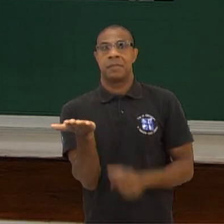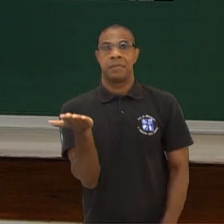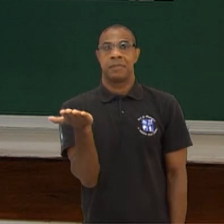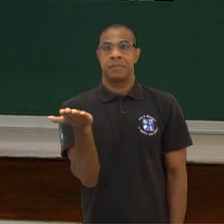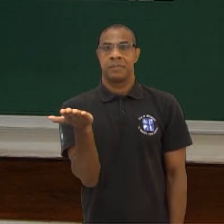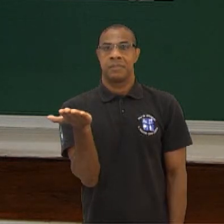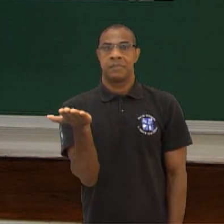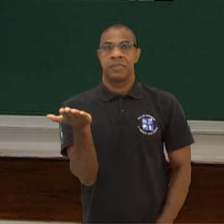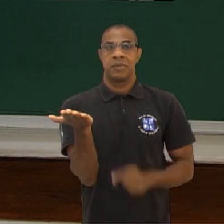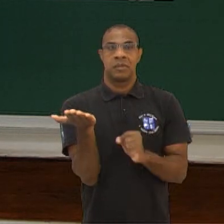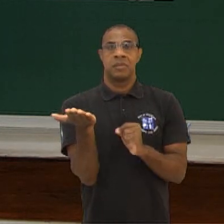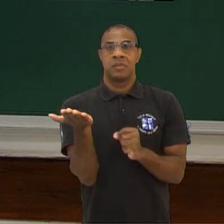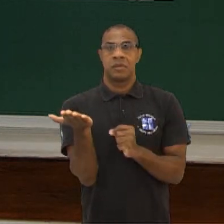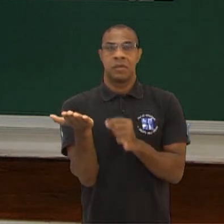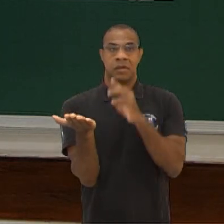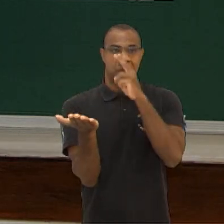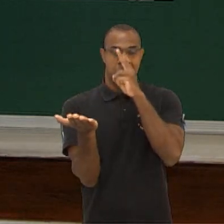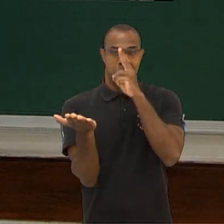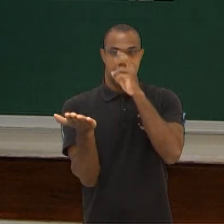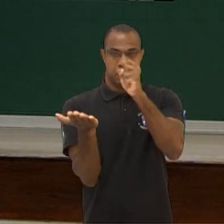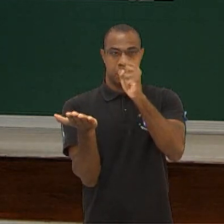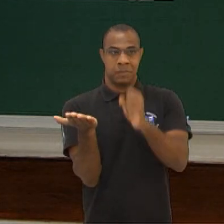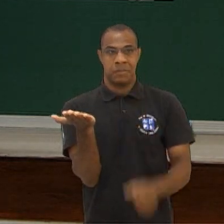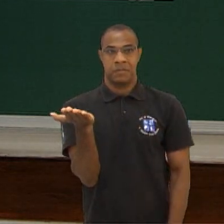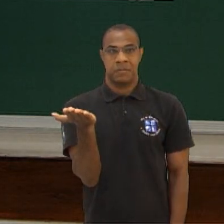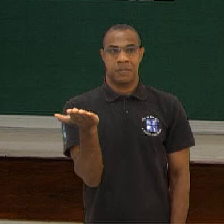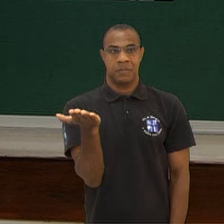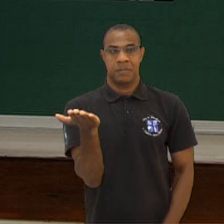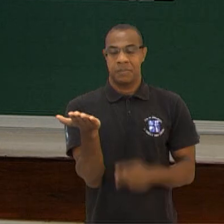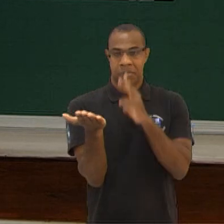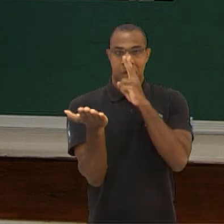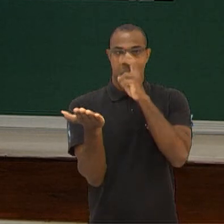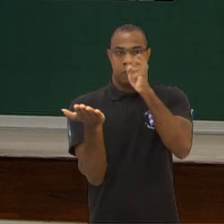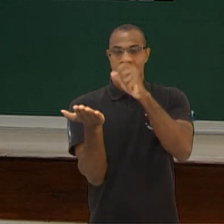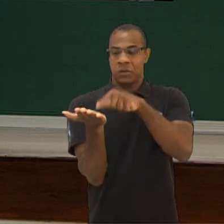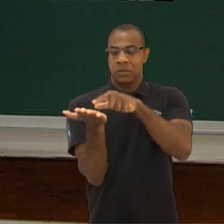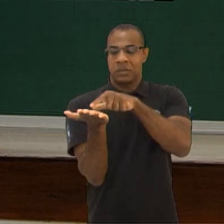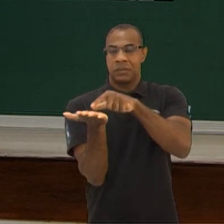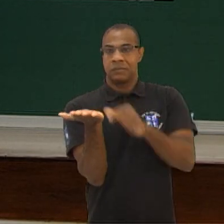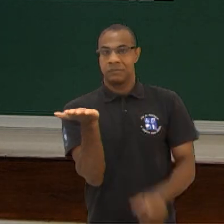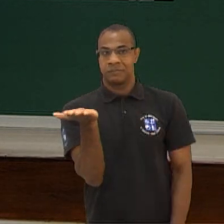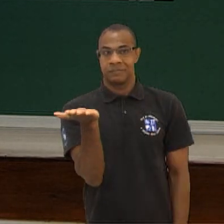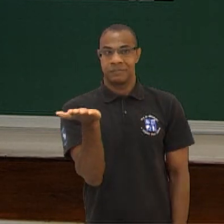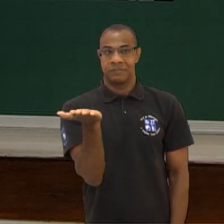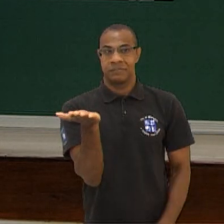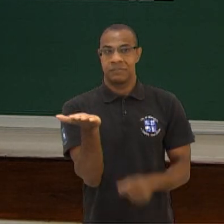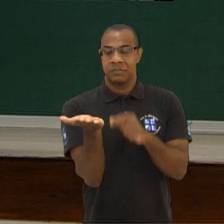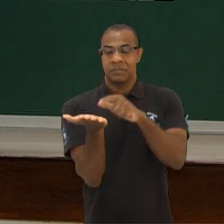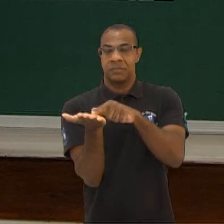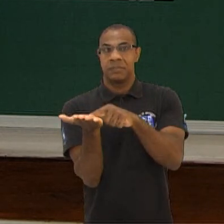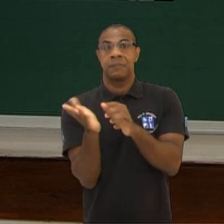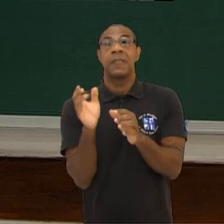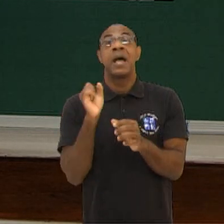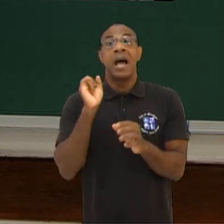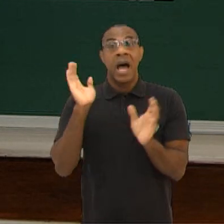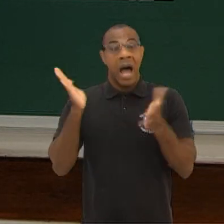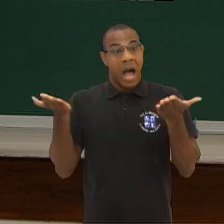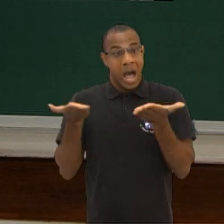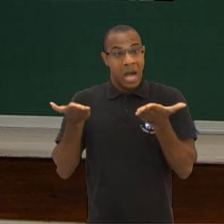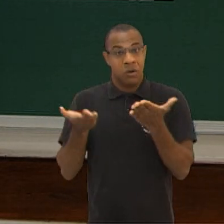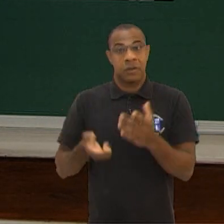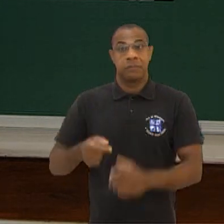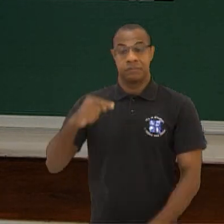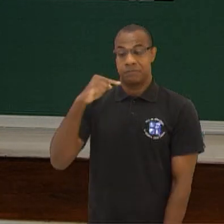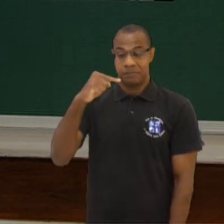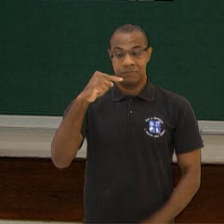aqui no caso da minha TV, ok? Então, a força para dentro da tela. Já para a carga negativa, você aplica a